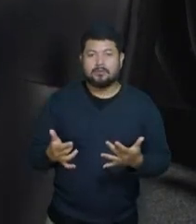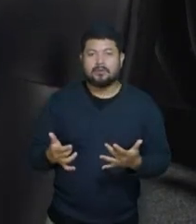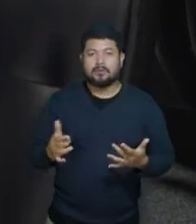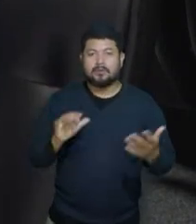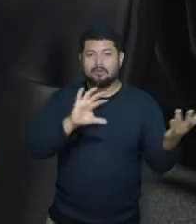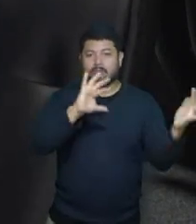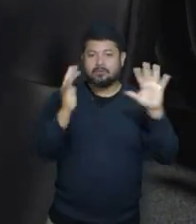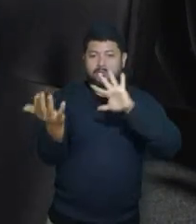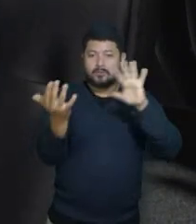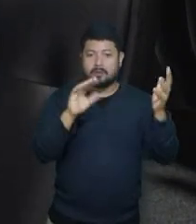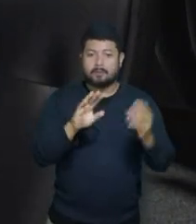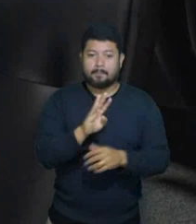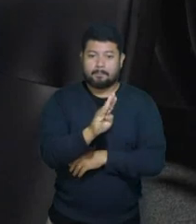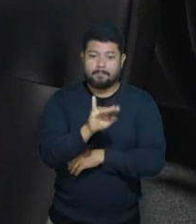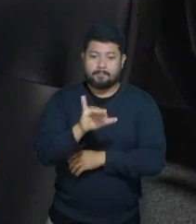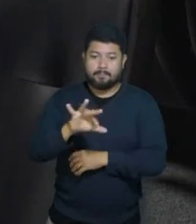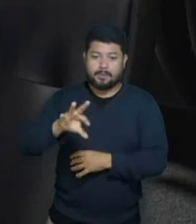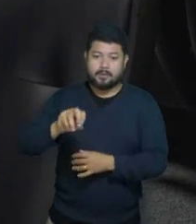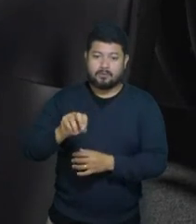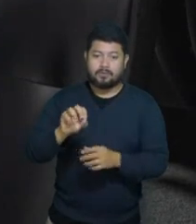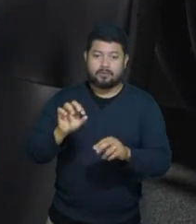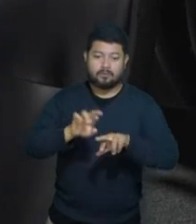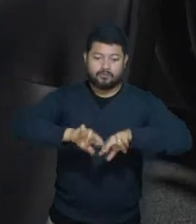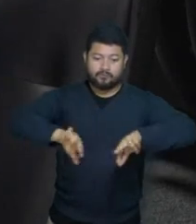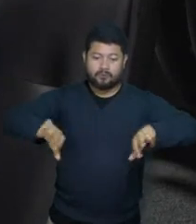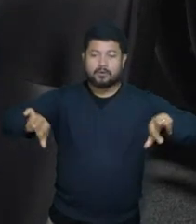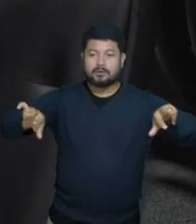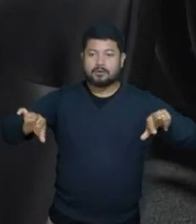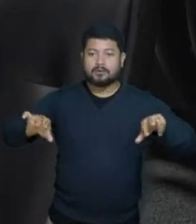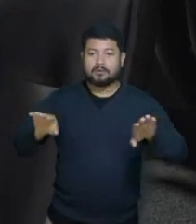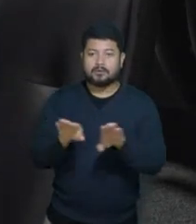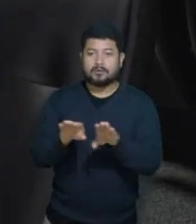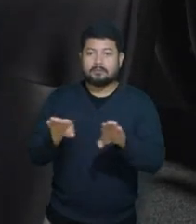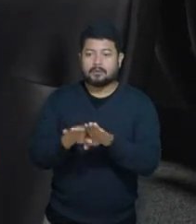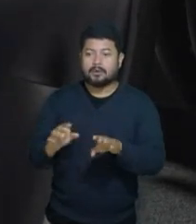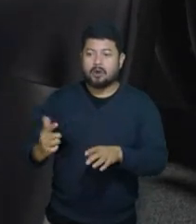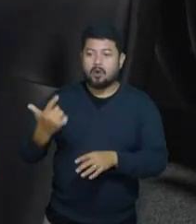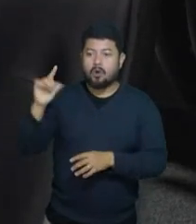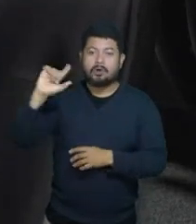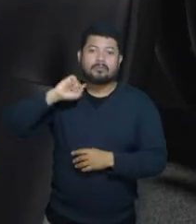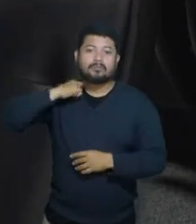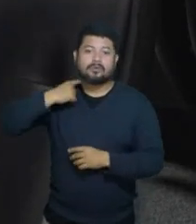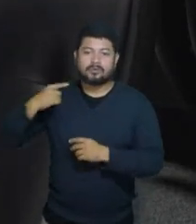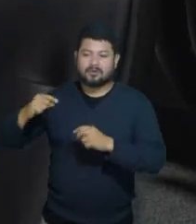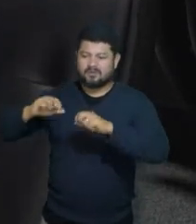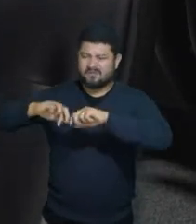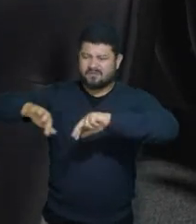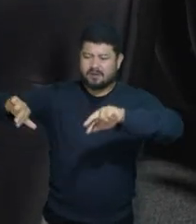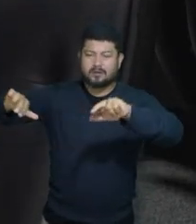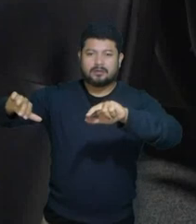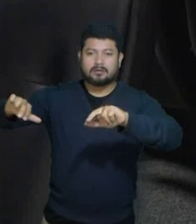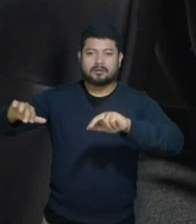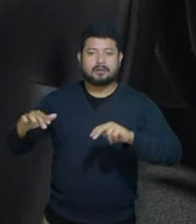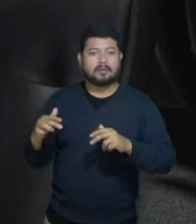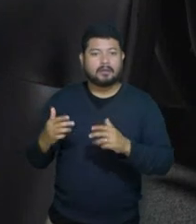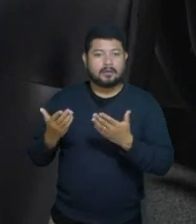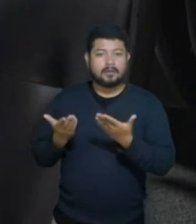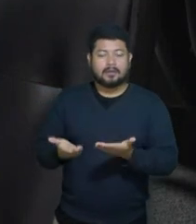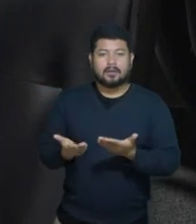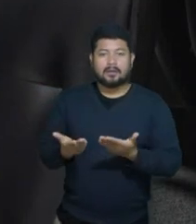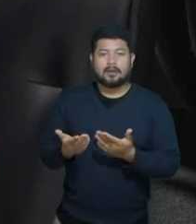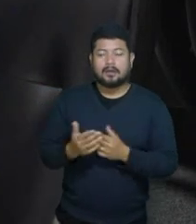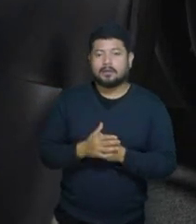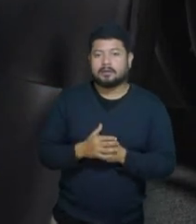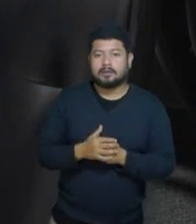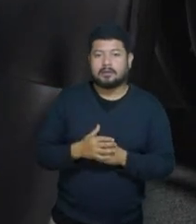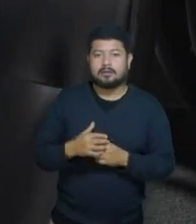climática, biodiversidade, e eu colocaria mais um ponto, que é a questão da poluição. É esse tripé que fecha essa crise civilizatória